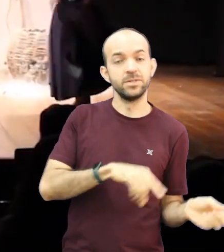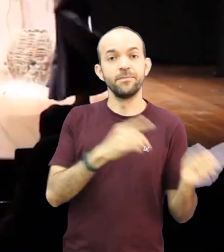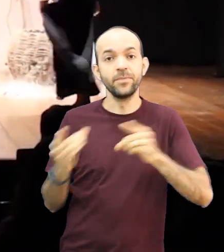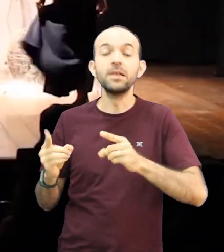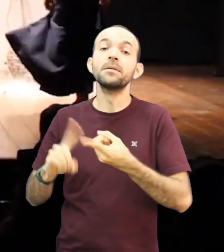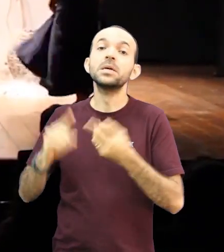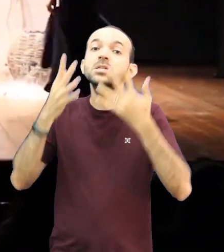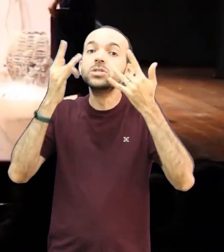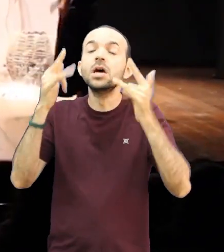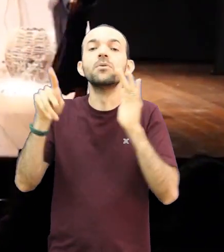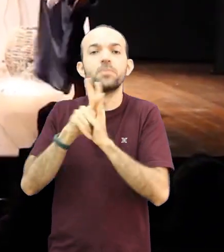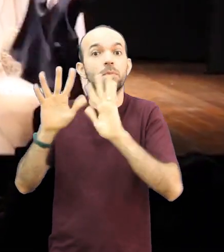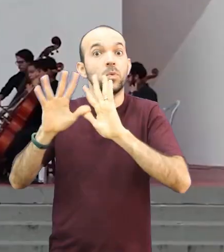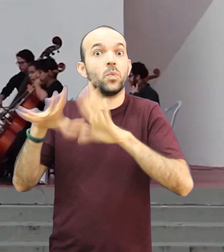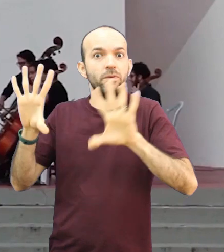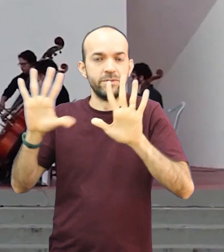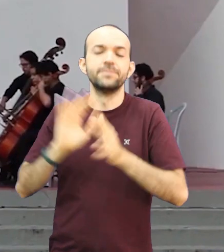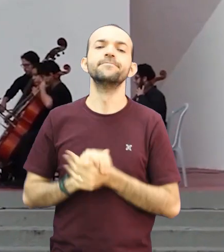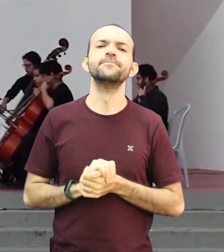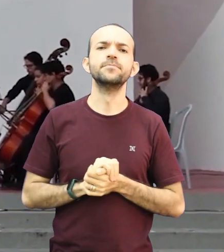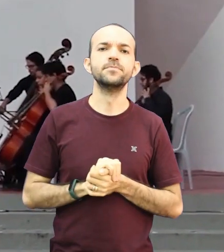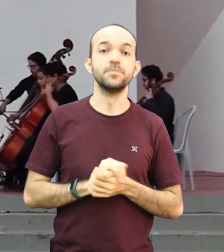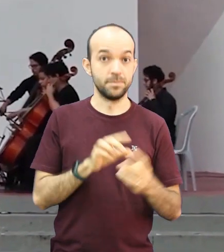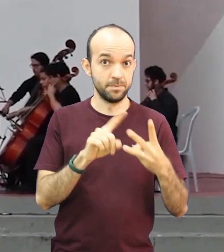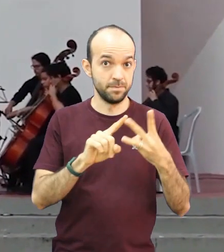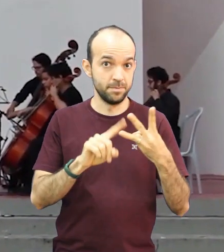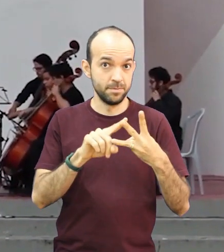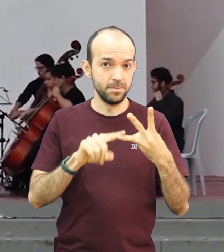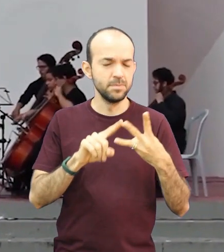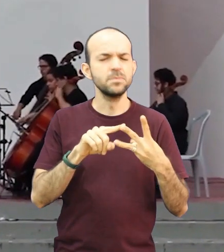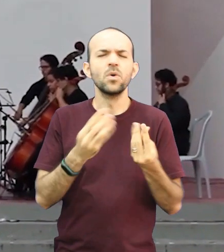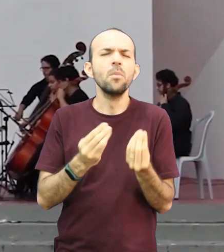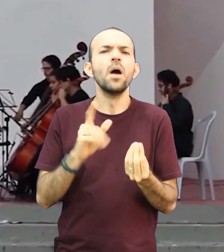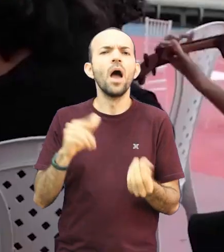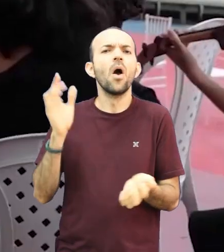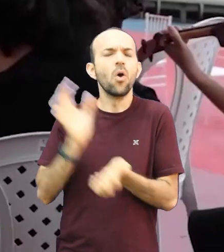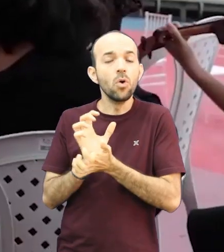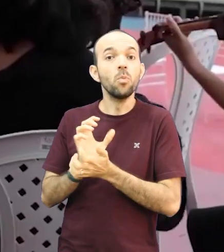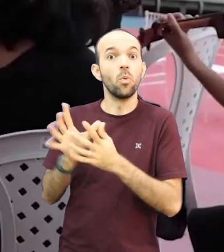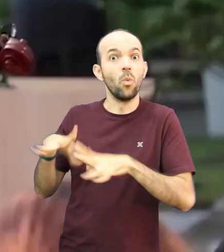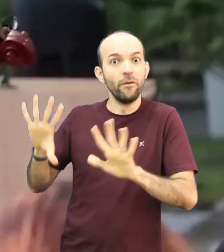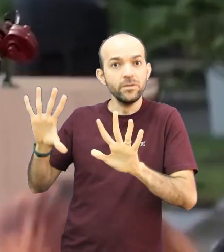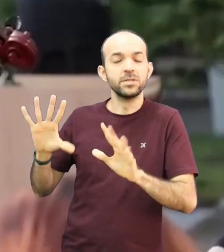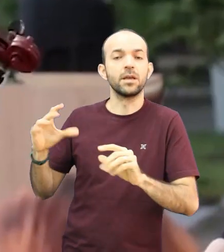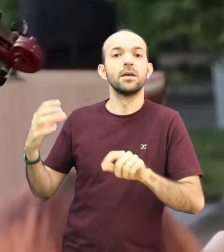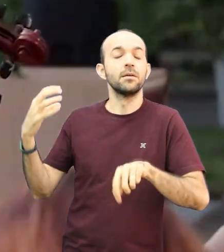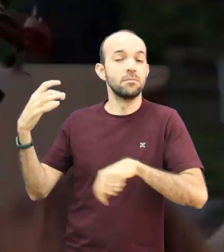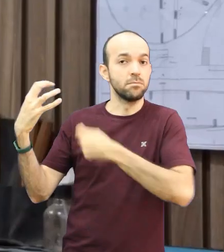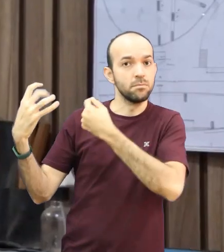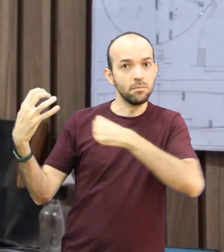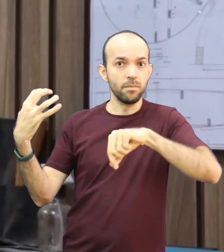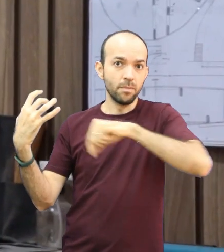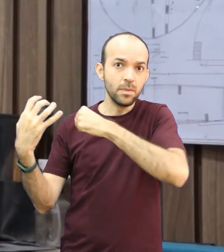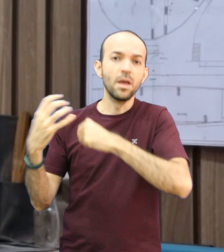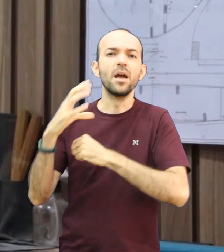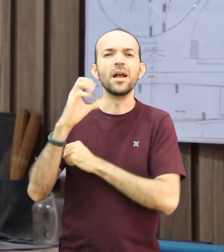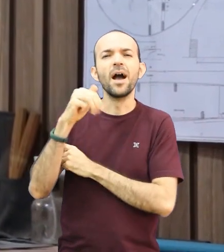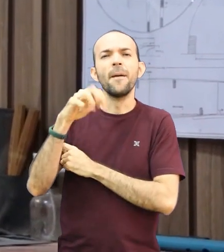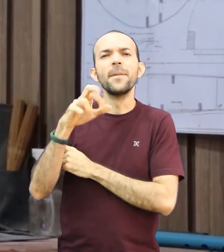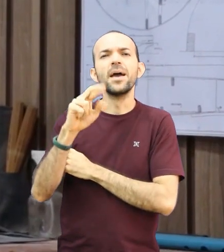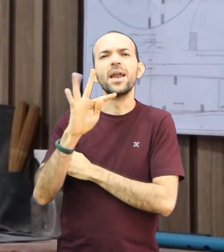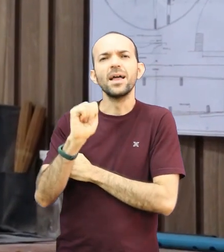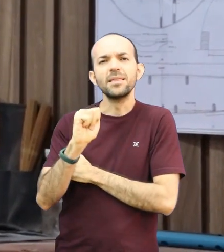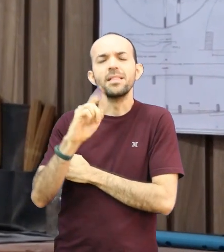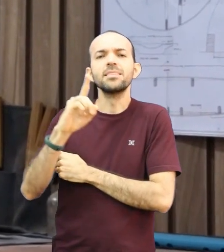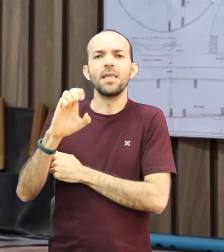Universitário Pascoal Carlos Magno as outras duas metas vão ser executadas pela camerata de cordas da UFC com a oferta de